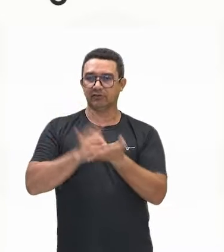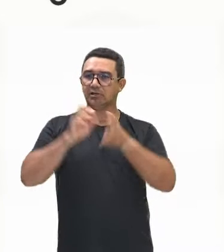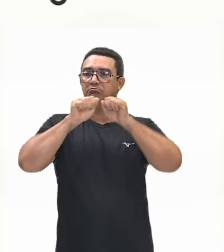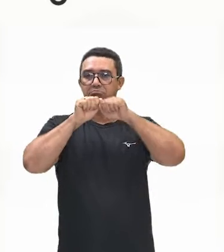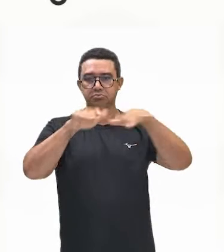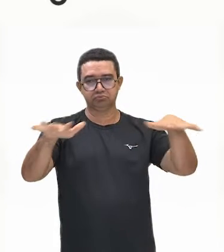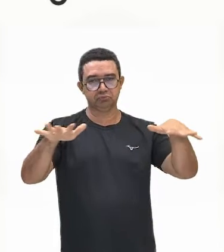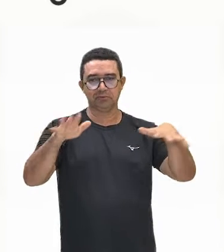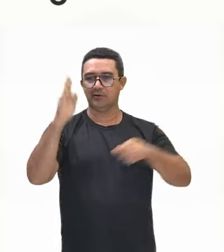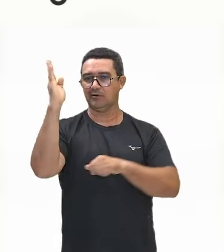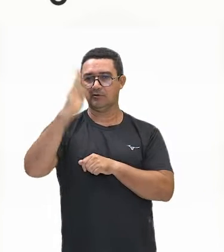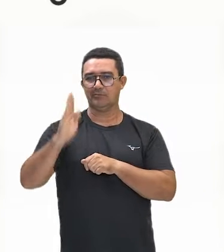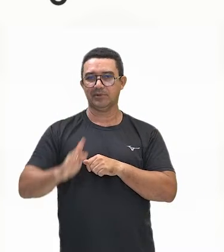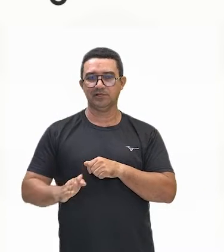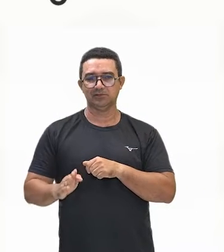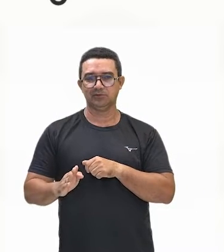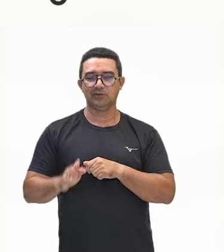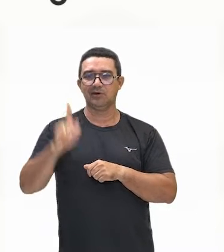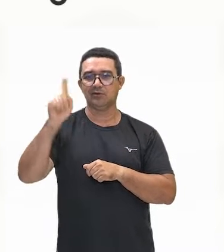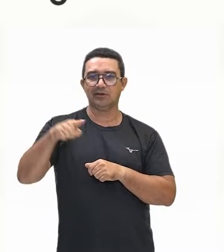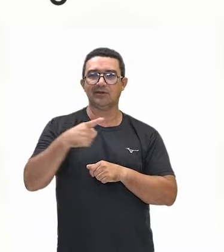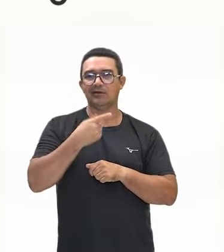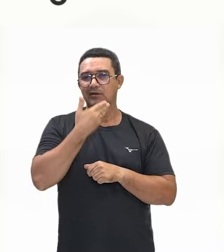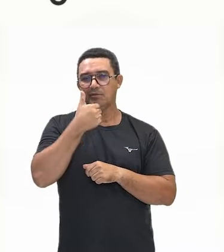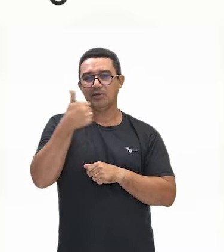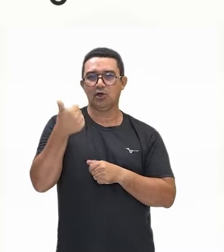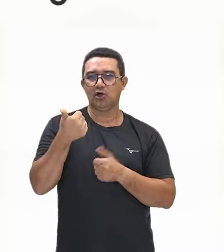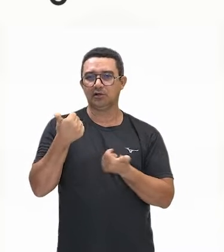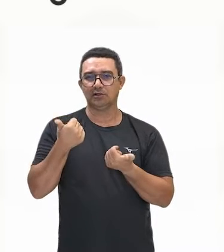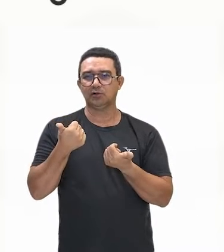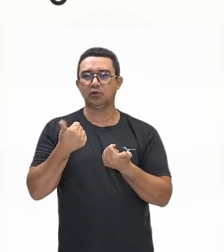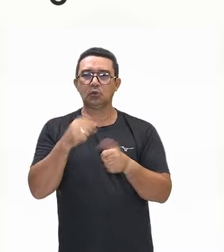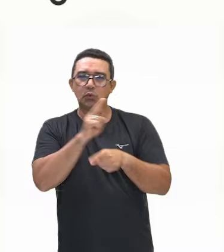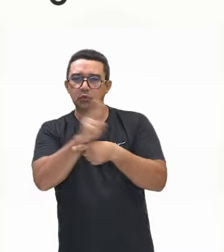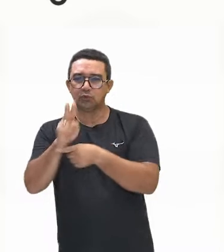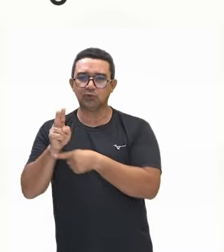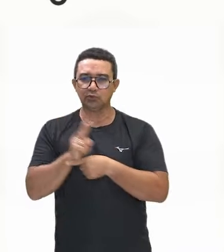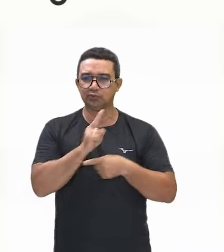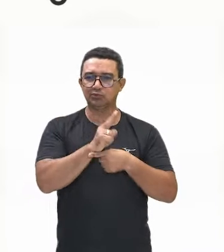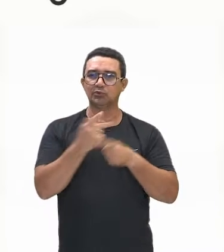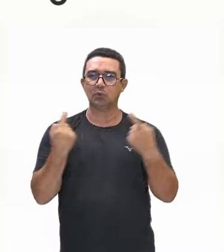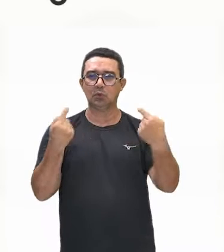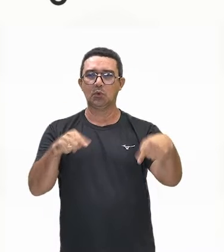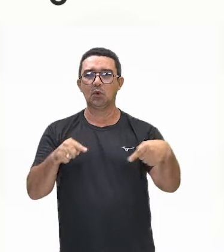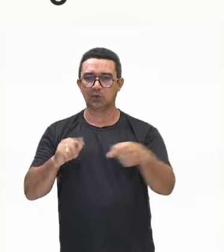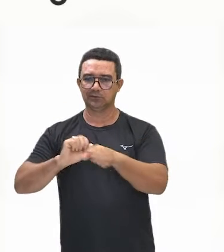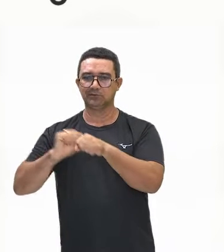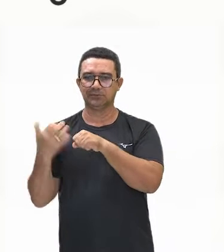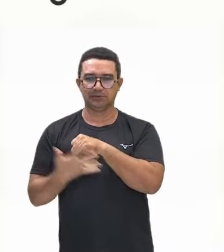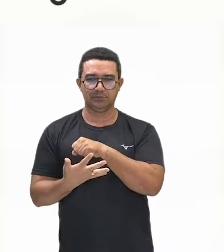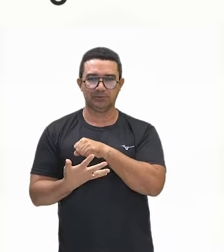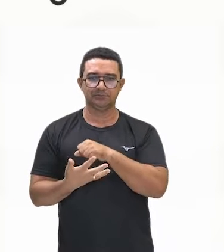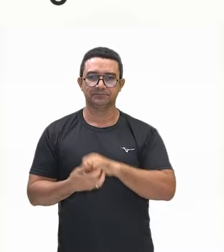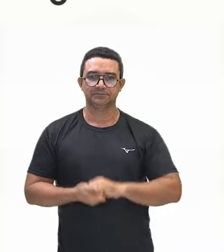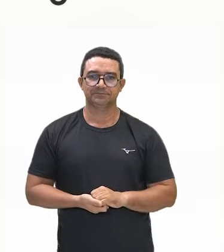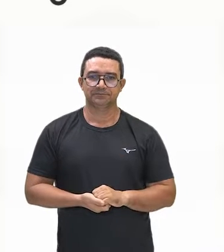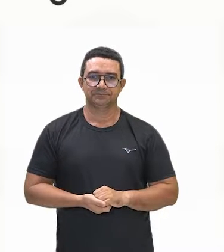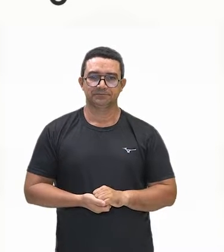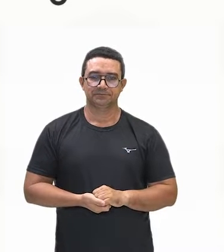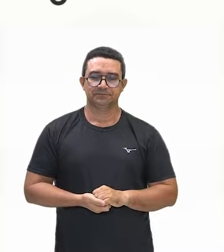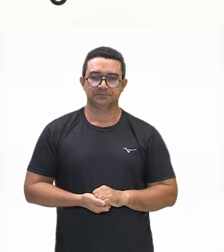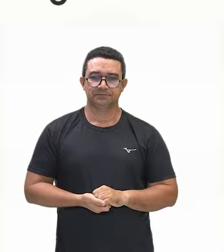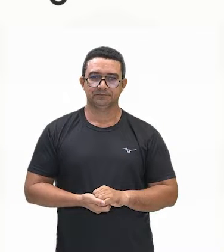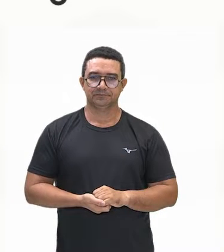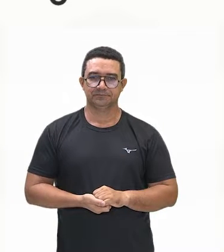no combate à pandemia, Então, nós temos aqui, só reiterando, World Health Organization,